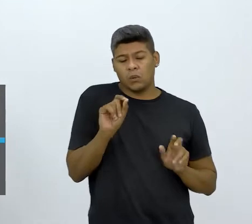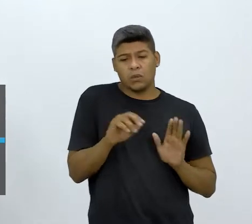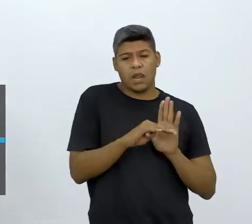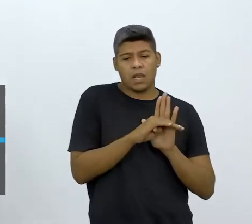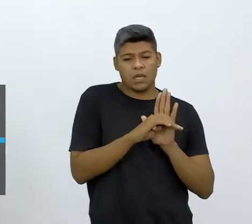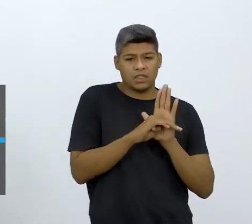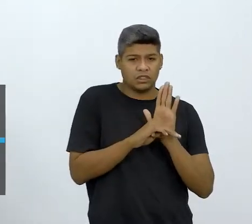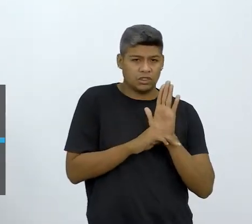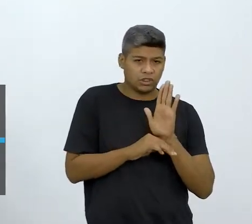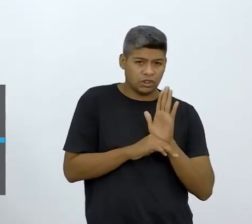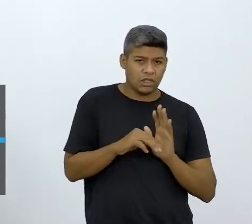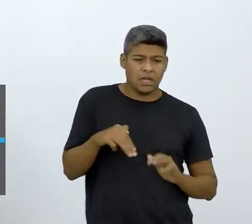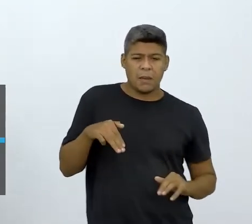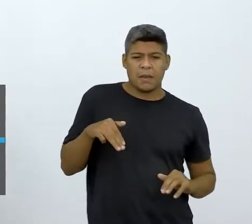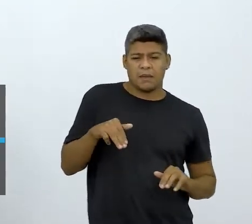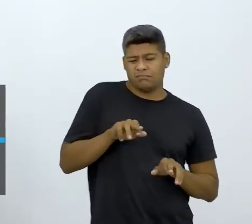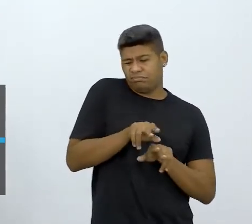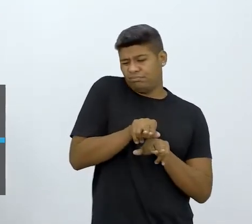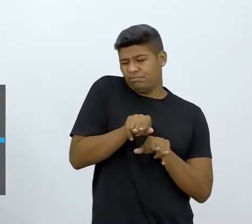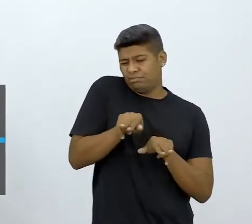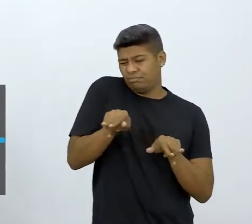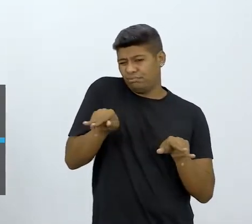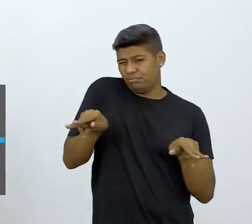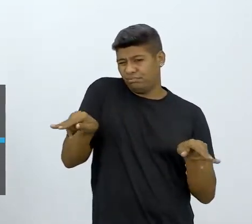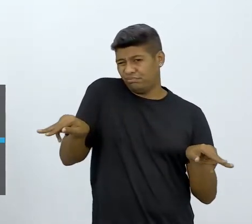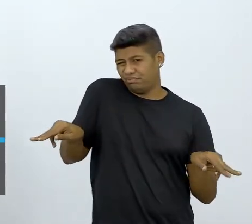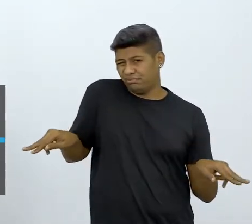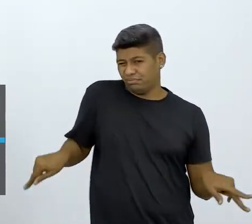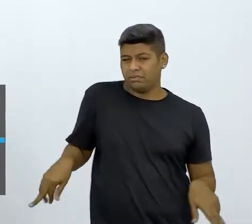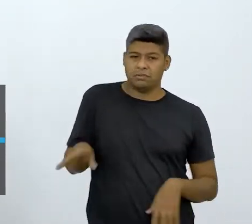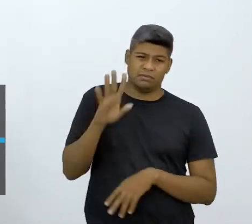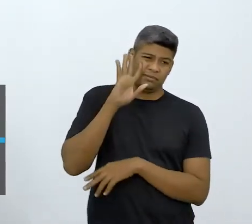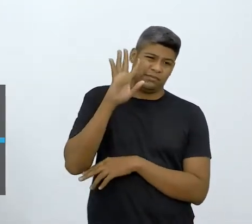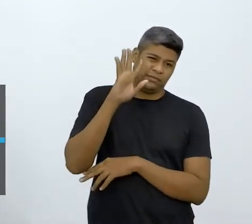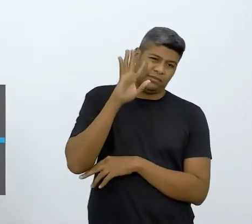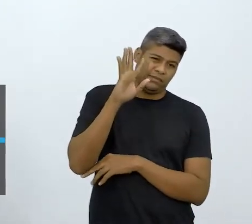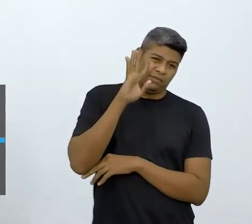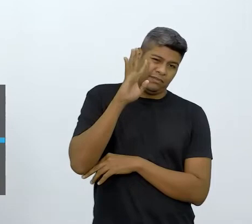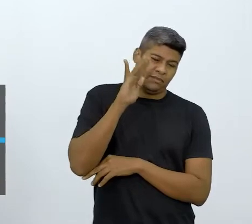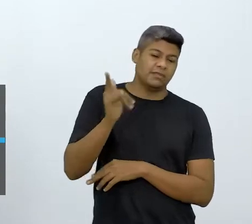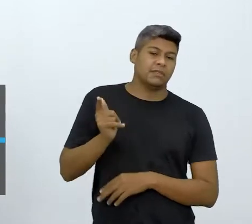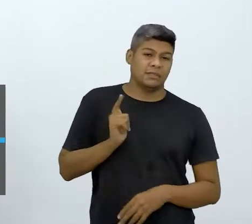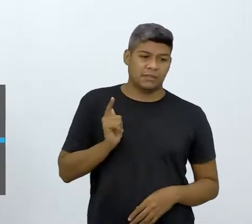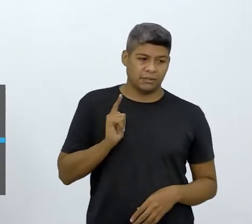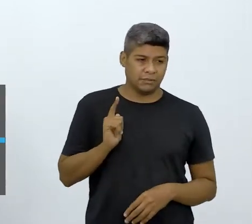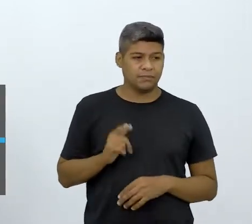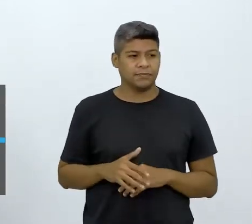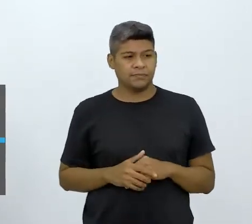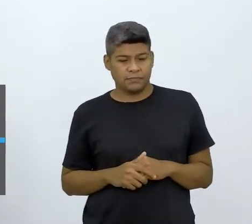perfeita: Malinowski, Geertz, Radcliffe Brown,